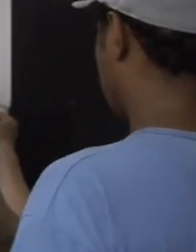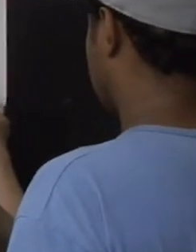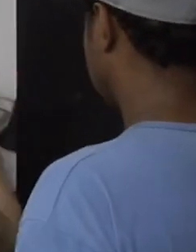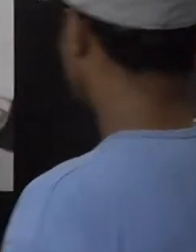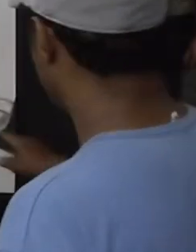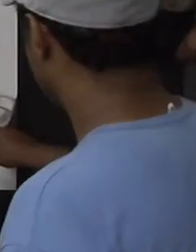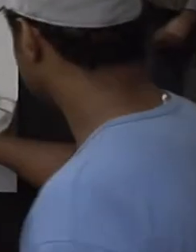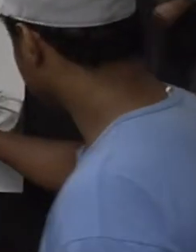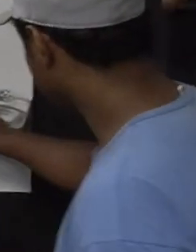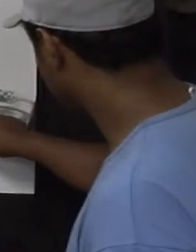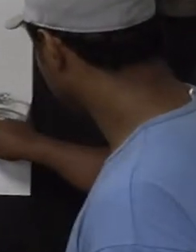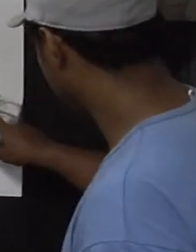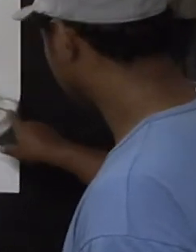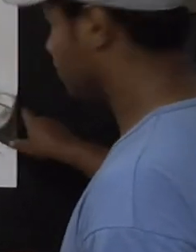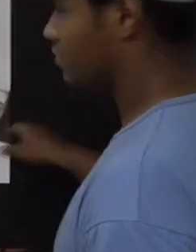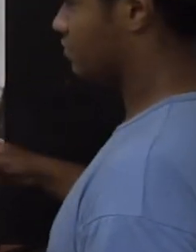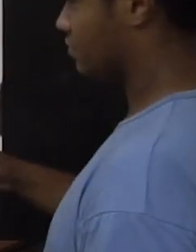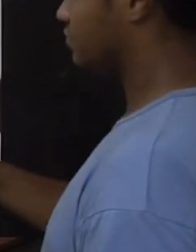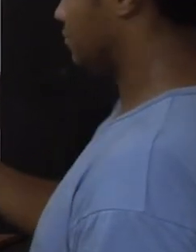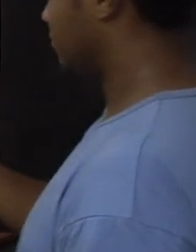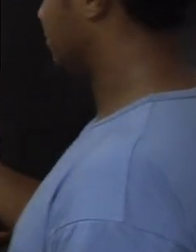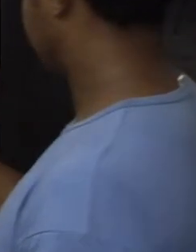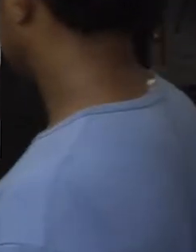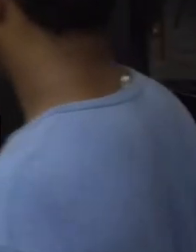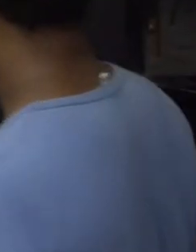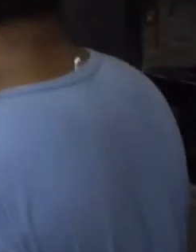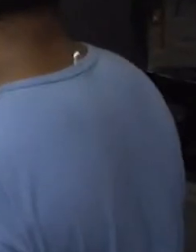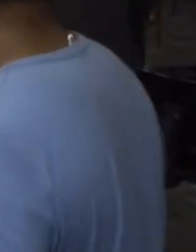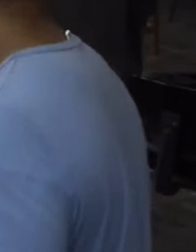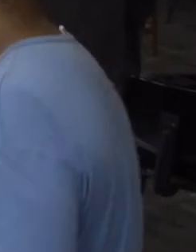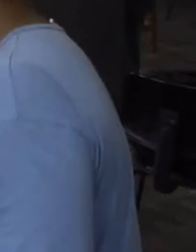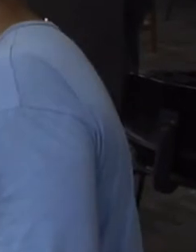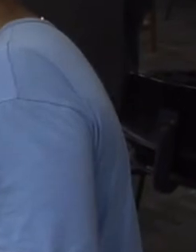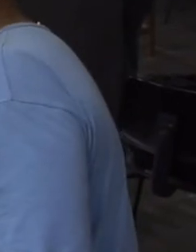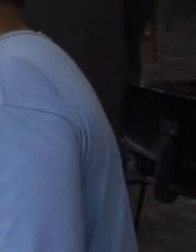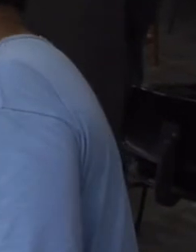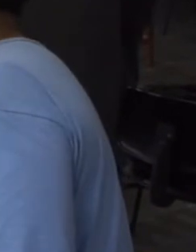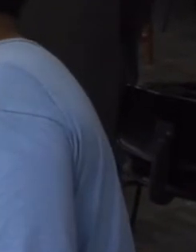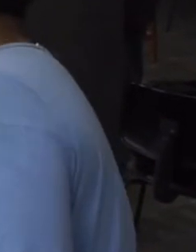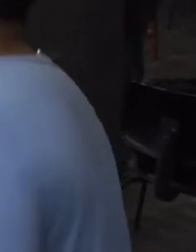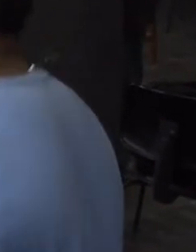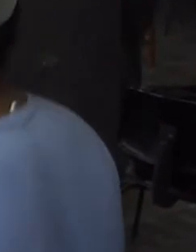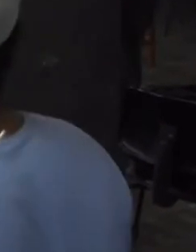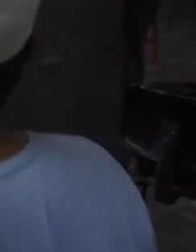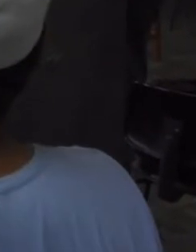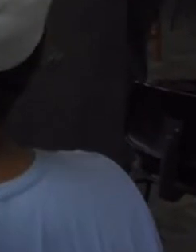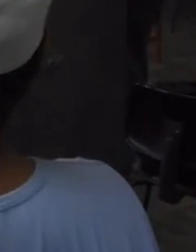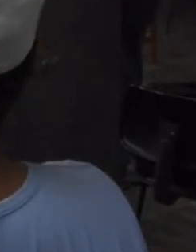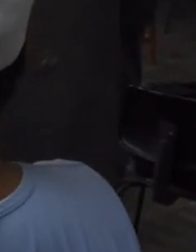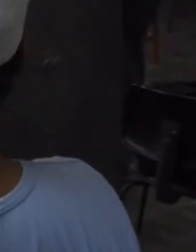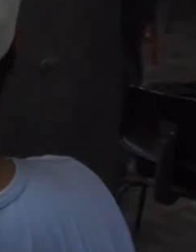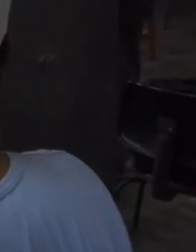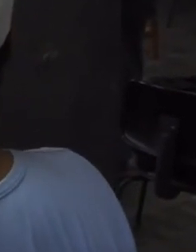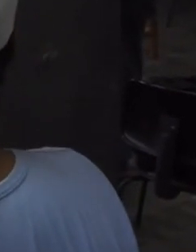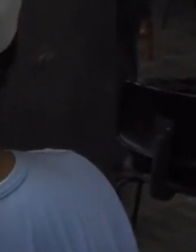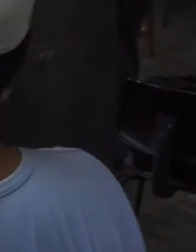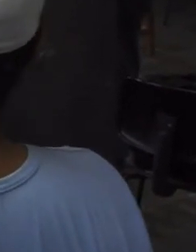esse traço aqui. Então, pronto, vê lá. Porque nessa hora aqui eu estou trabalhando com ele, se eu